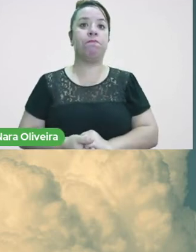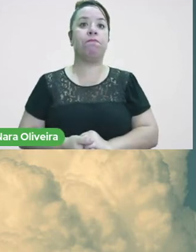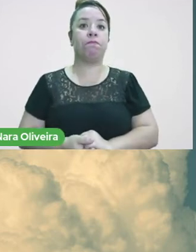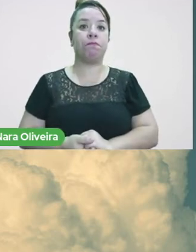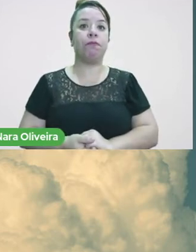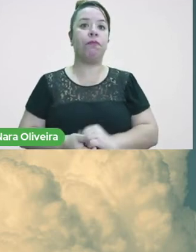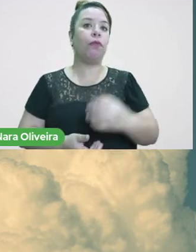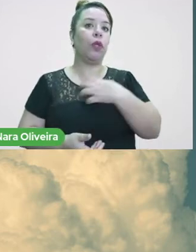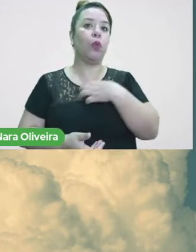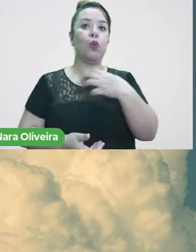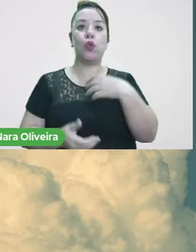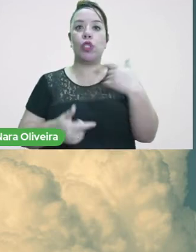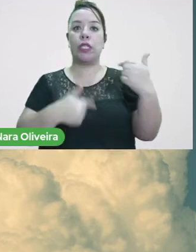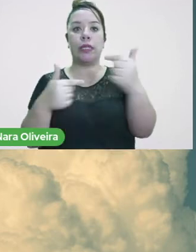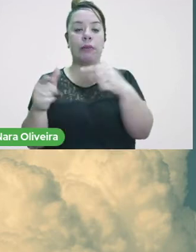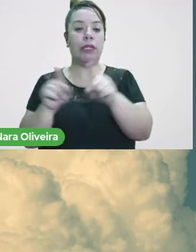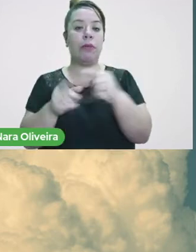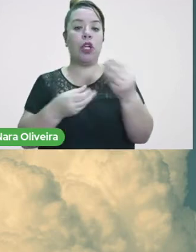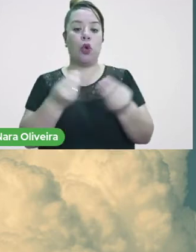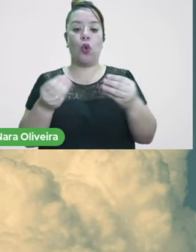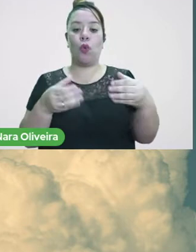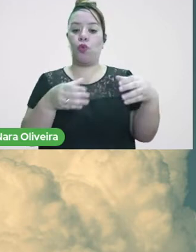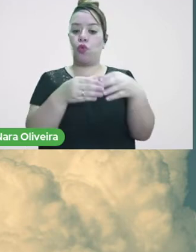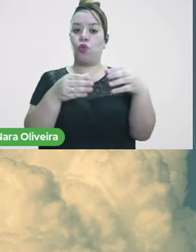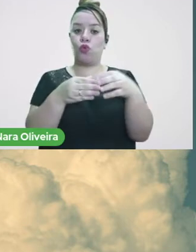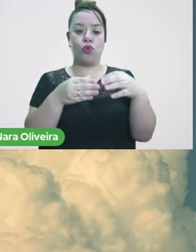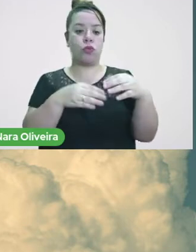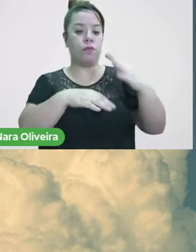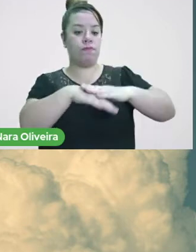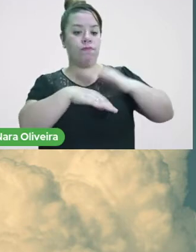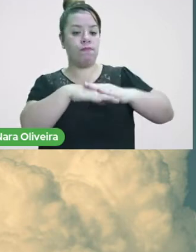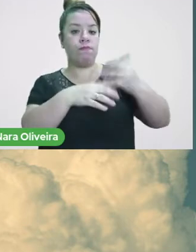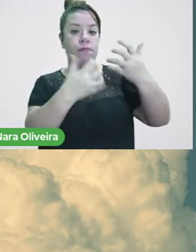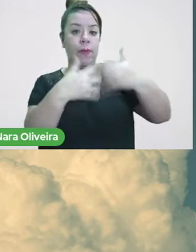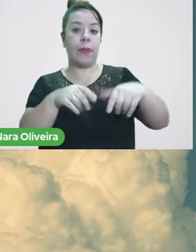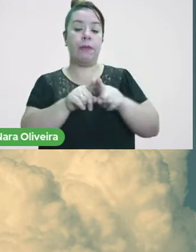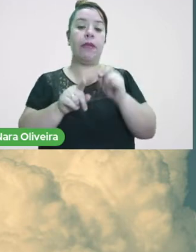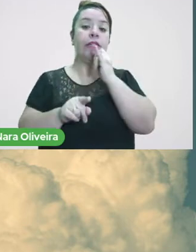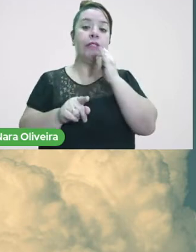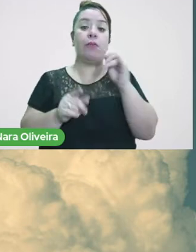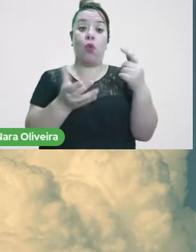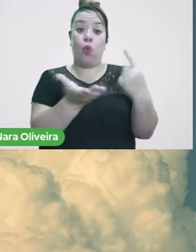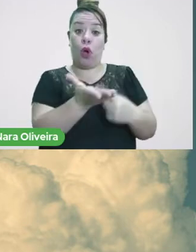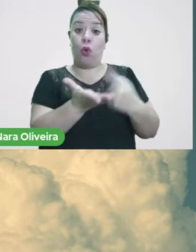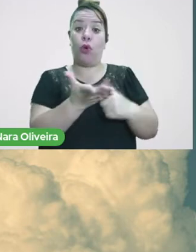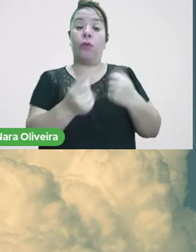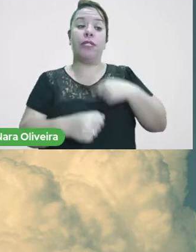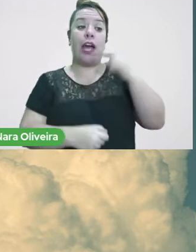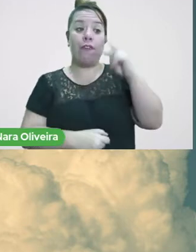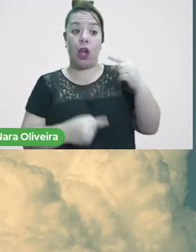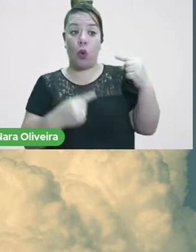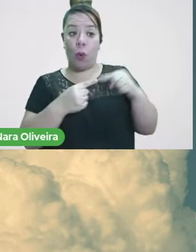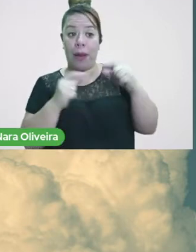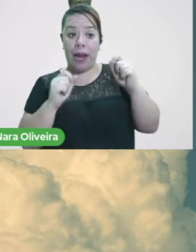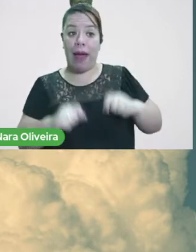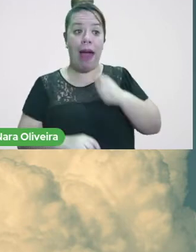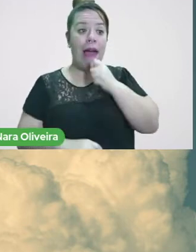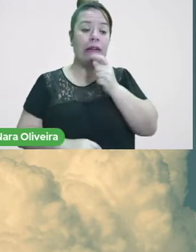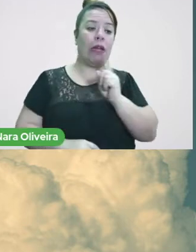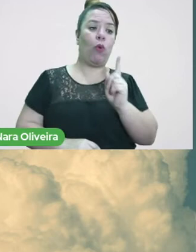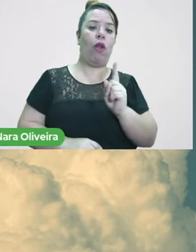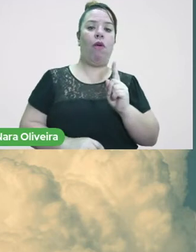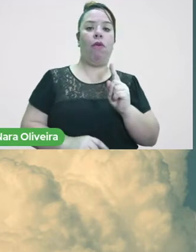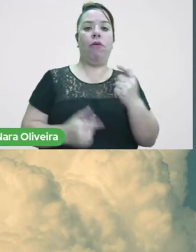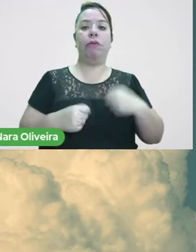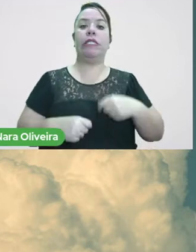time funciona. E acordos de time precisam ser revisitados o tempo todo, tá? Então, da mesma forma que o Path to Production também precisa